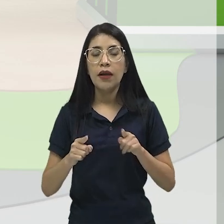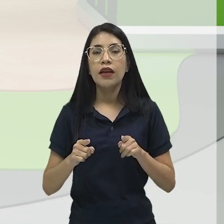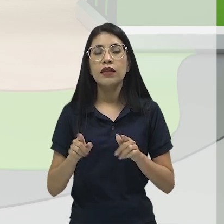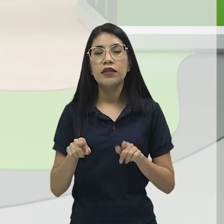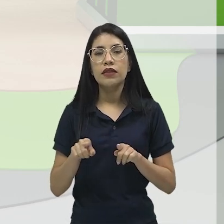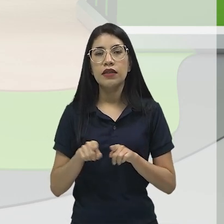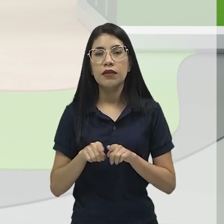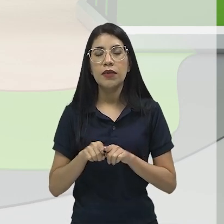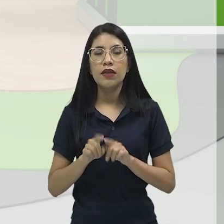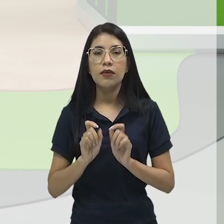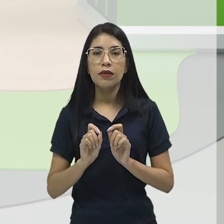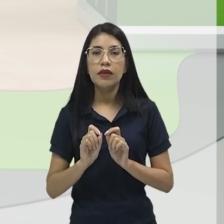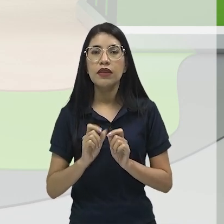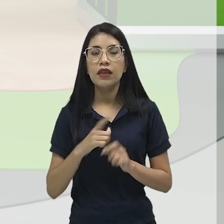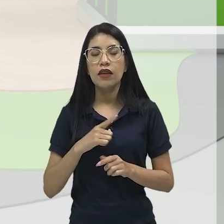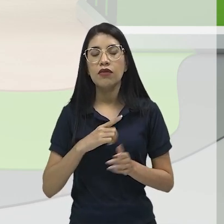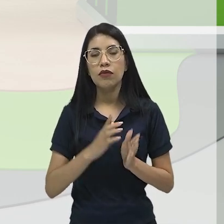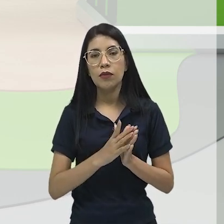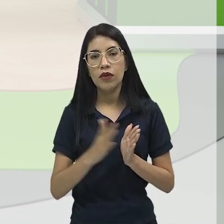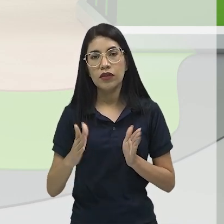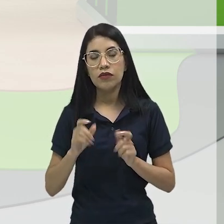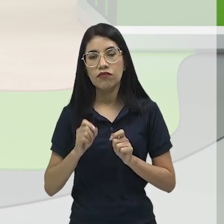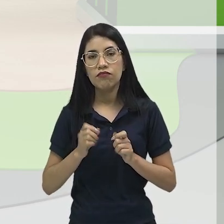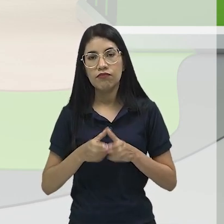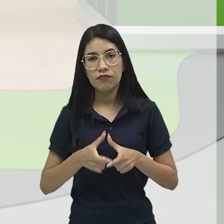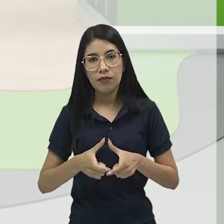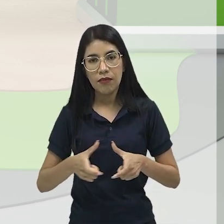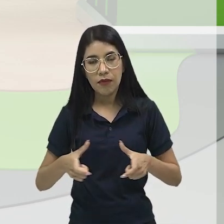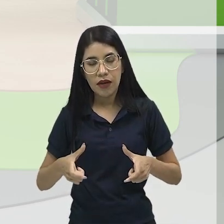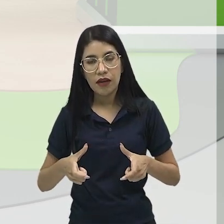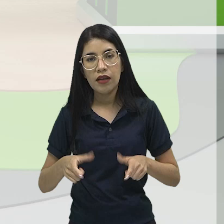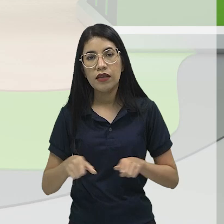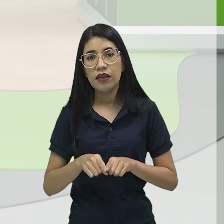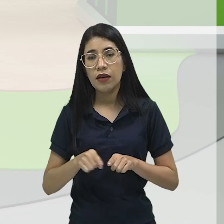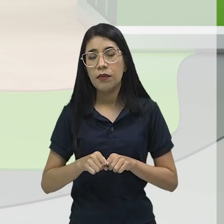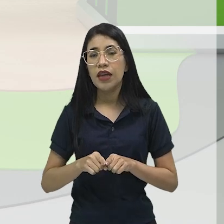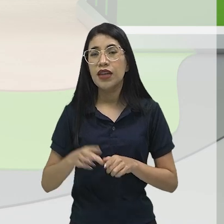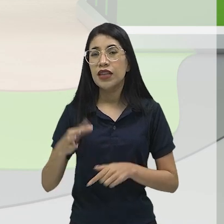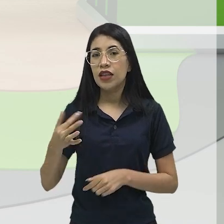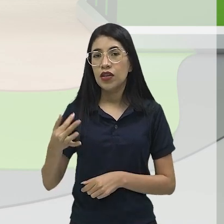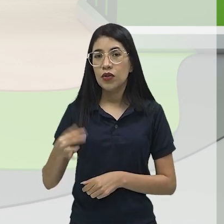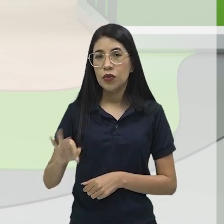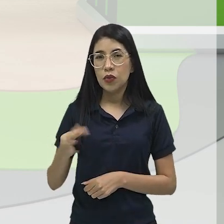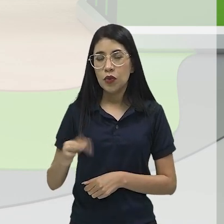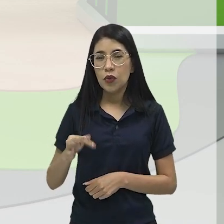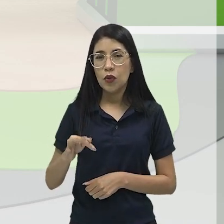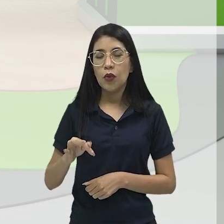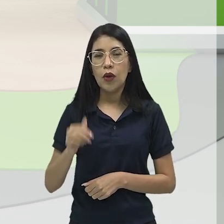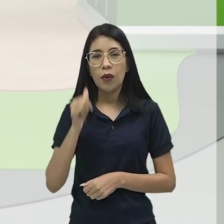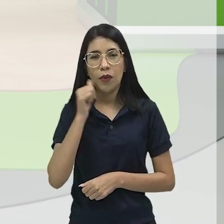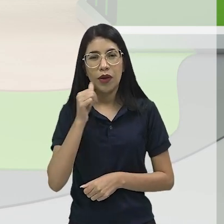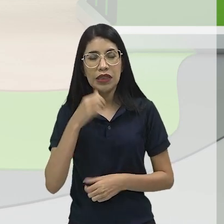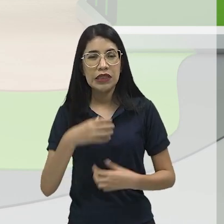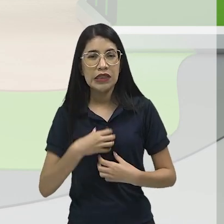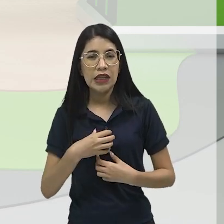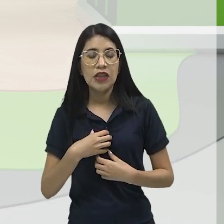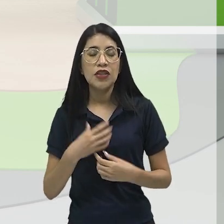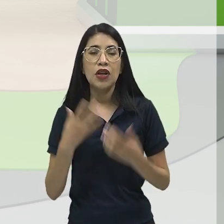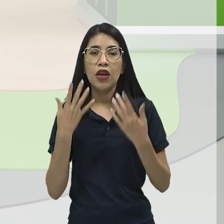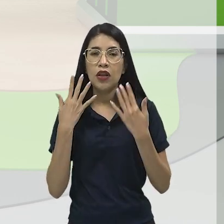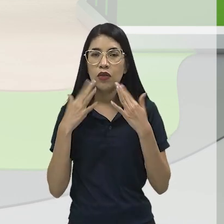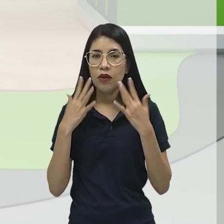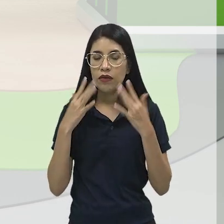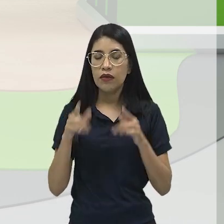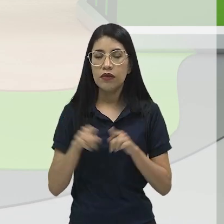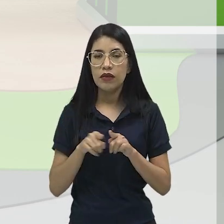aí ocorre dentro do processo de dilatação a dor, né, a mulher ela sente muita dor, isso é normal, porque o